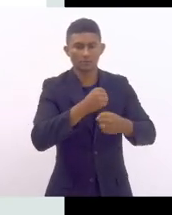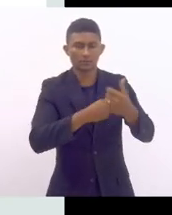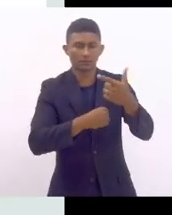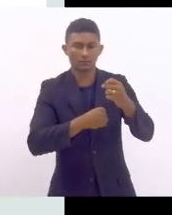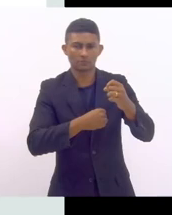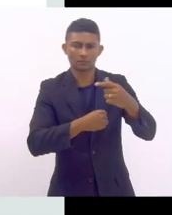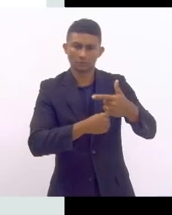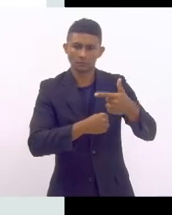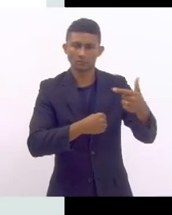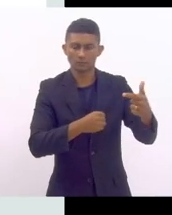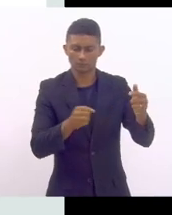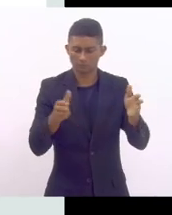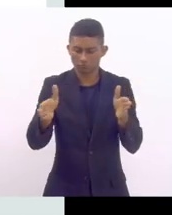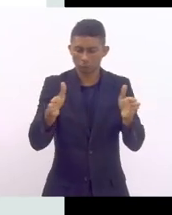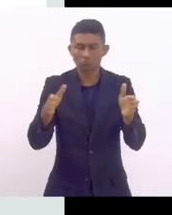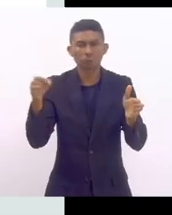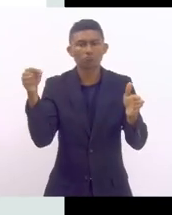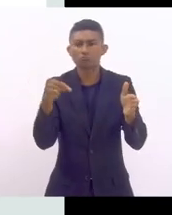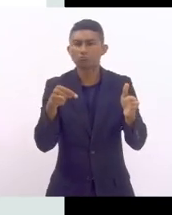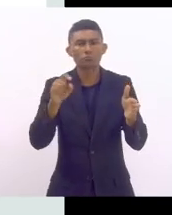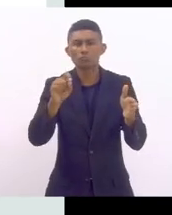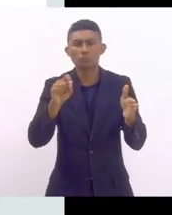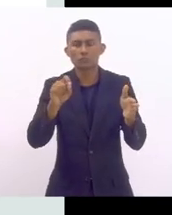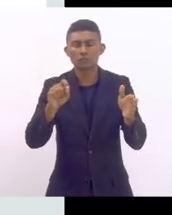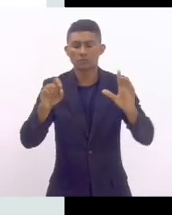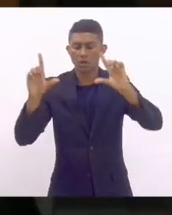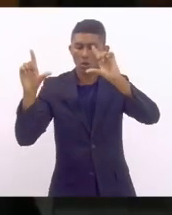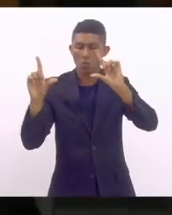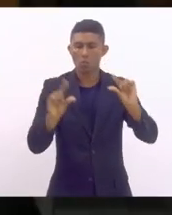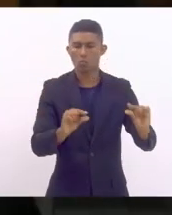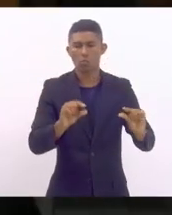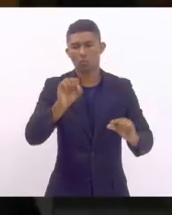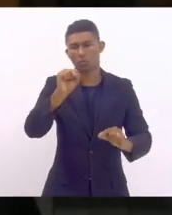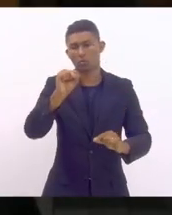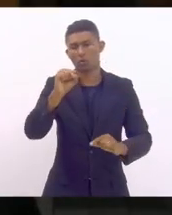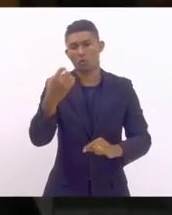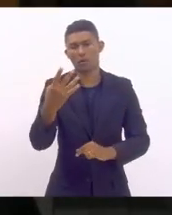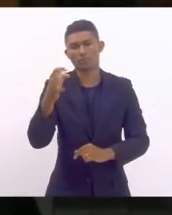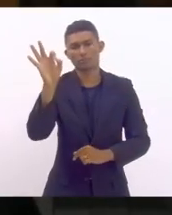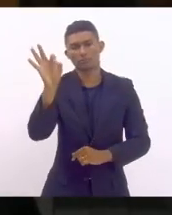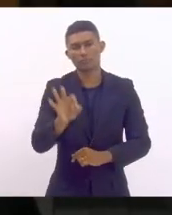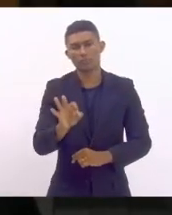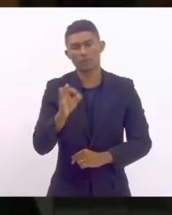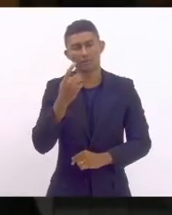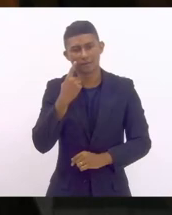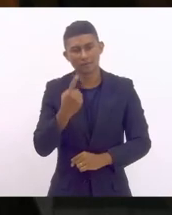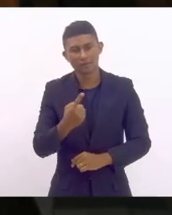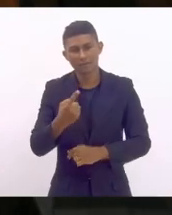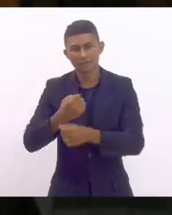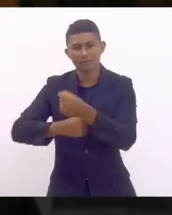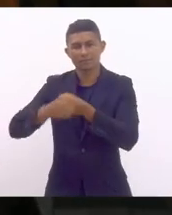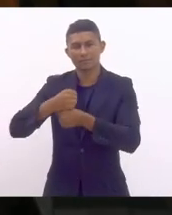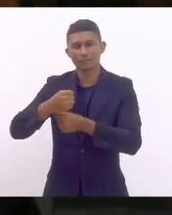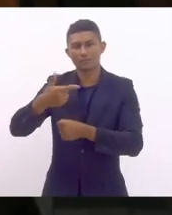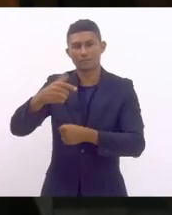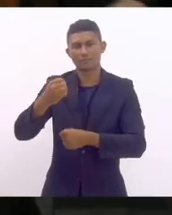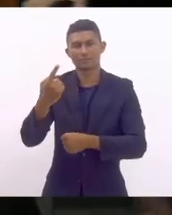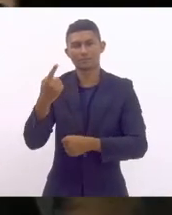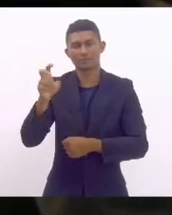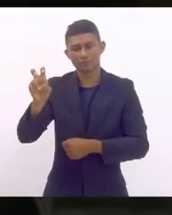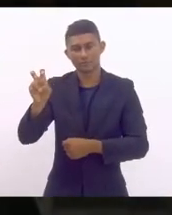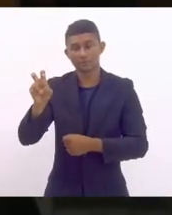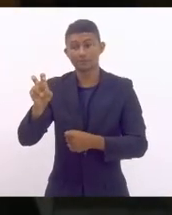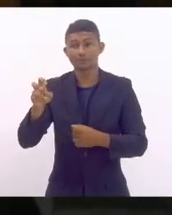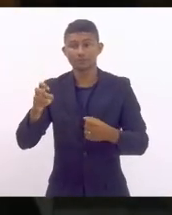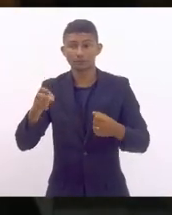orçamento de investimento é 84 por cento menor do que era em 2002 1015 o